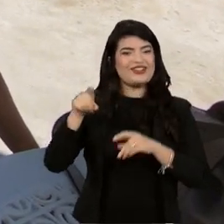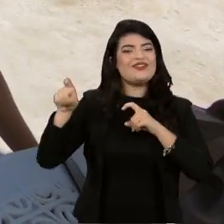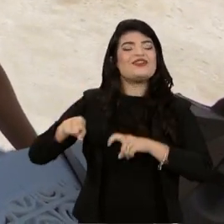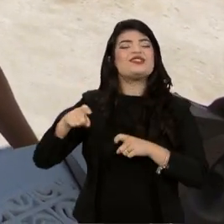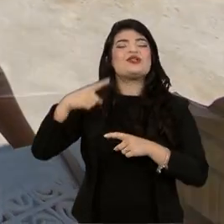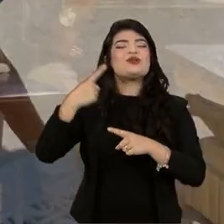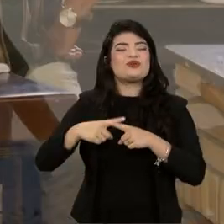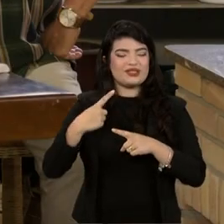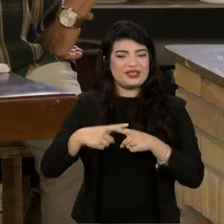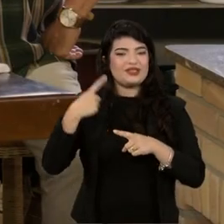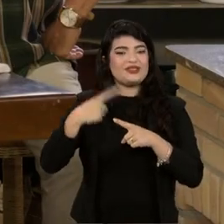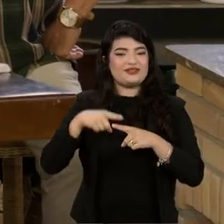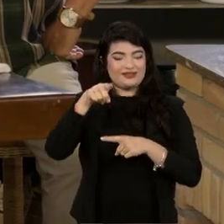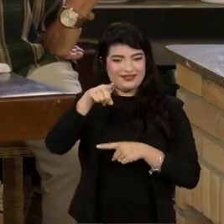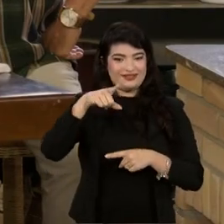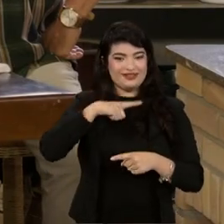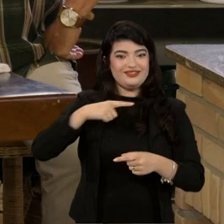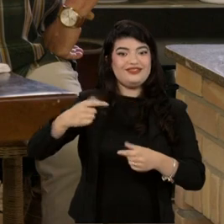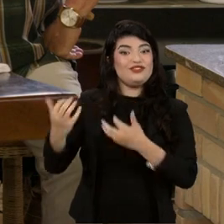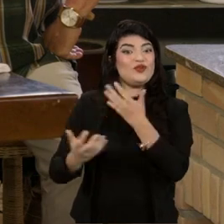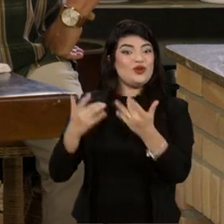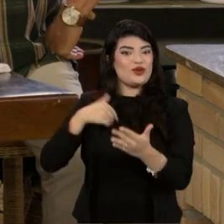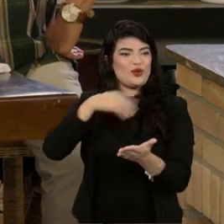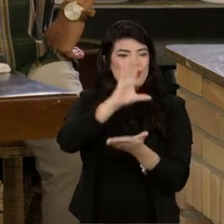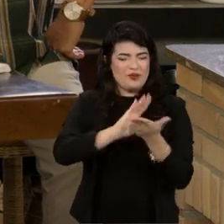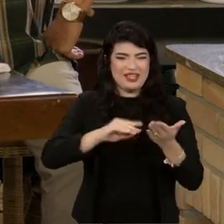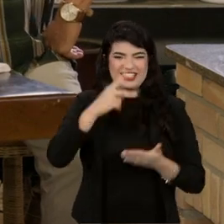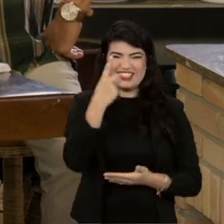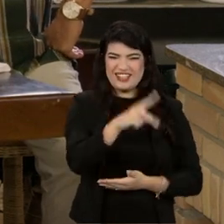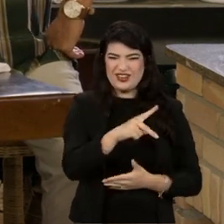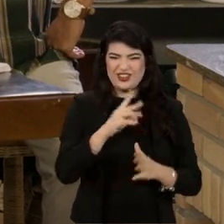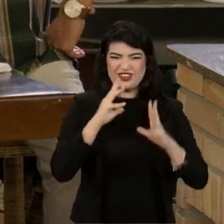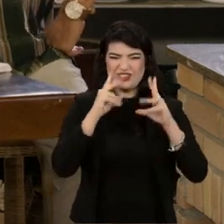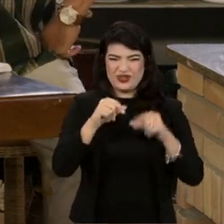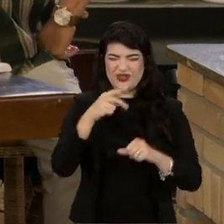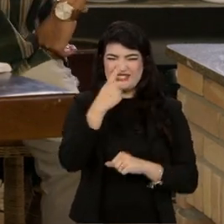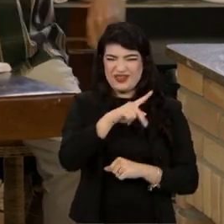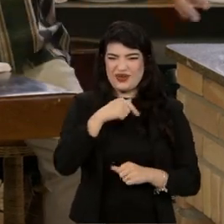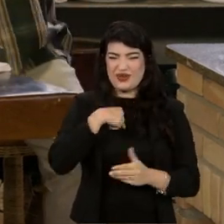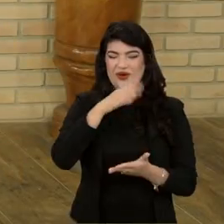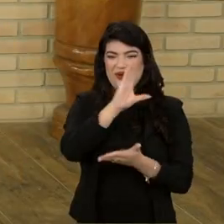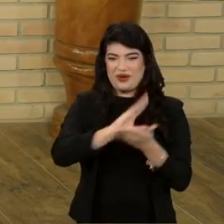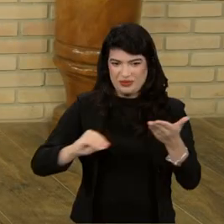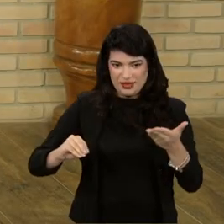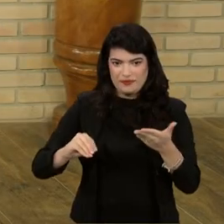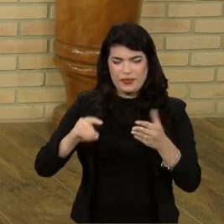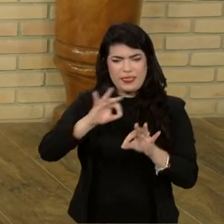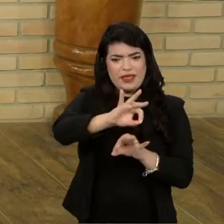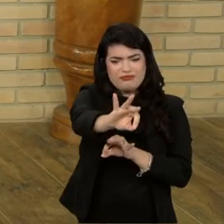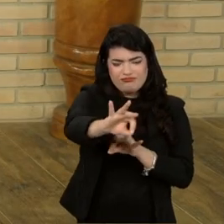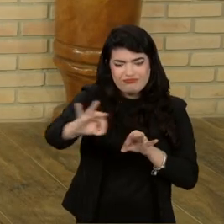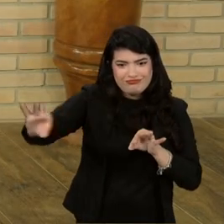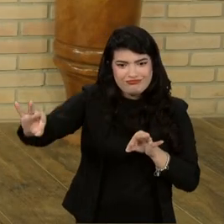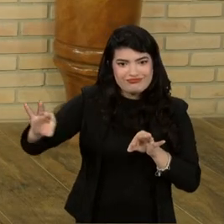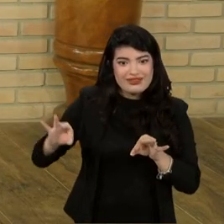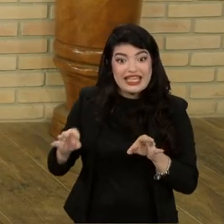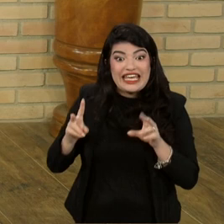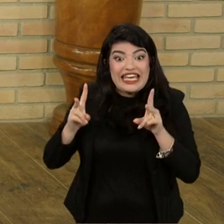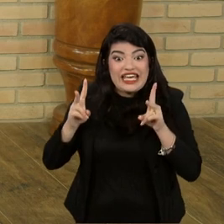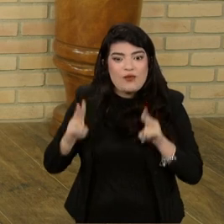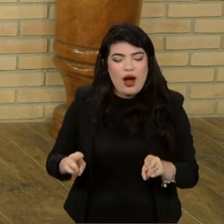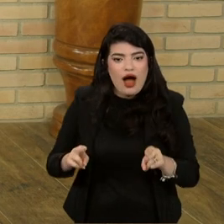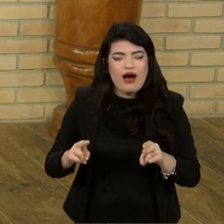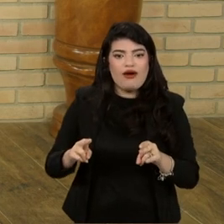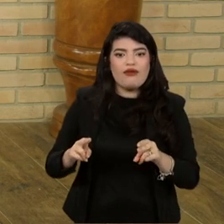por quê? Porque eu fiz um fogão igual o seu, Heitor. Copiei tudo que é seu lá do Rancho Comanche. As medidas igualzinhas, tudo, tudo né? igual. O paneleiro